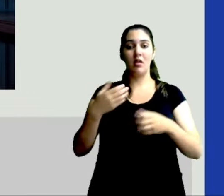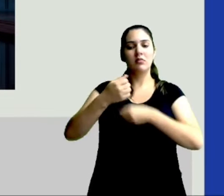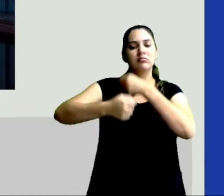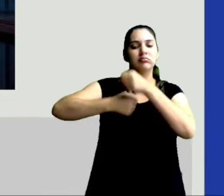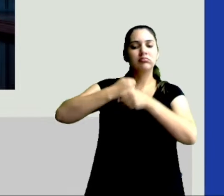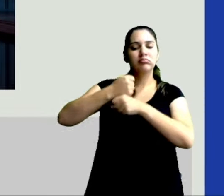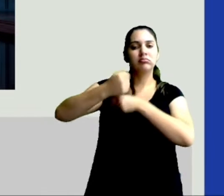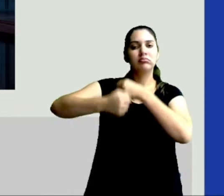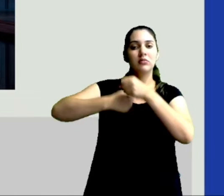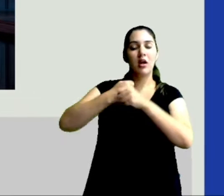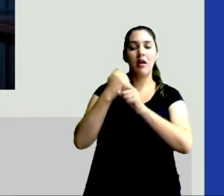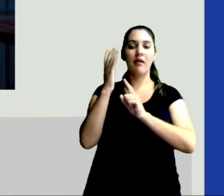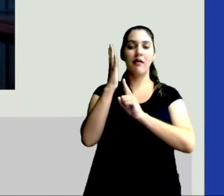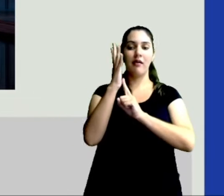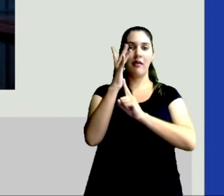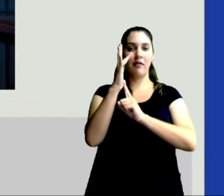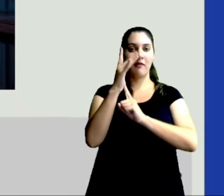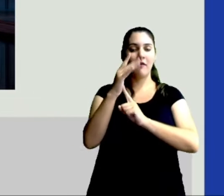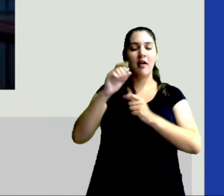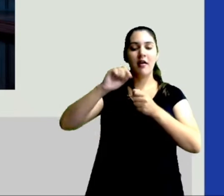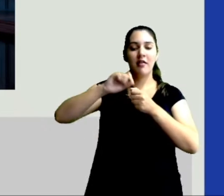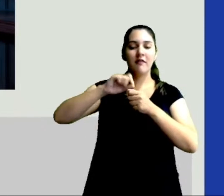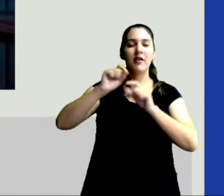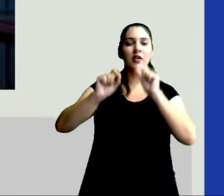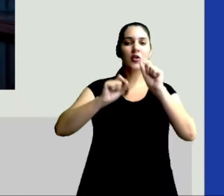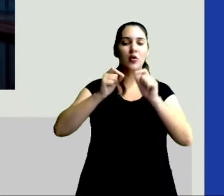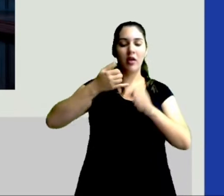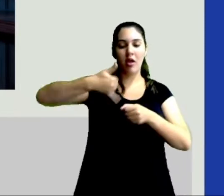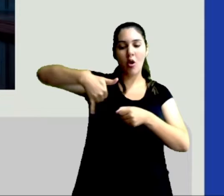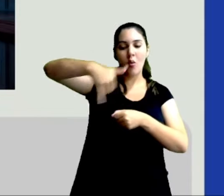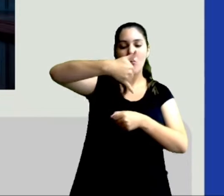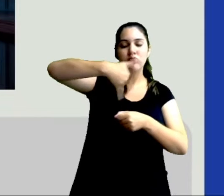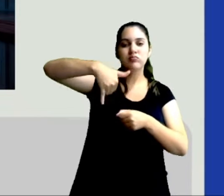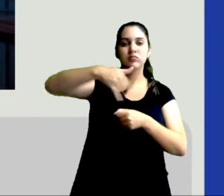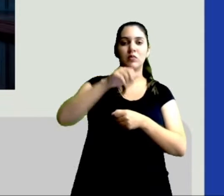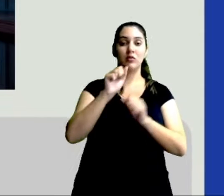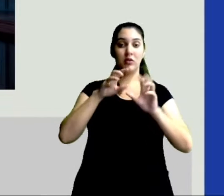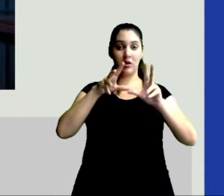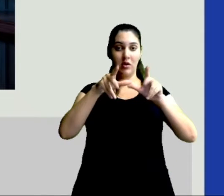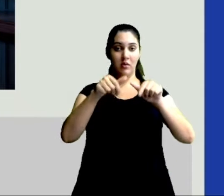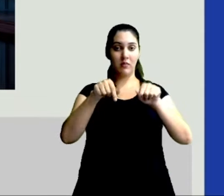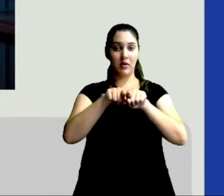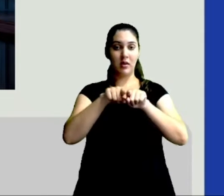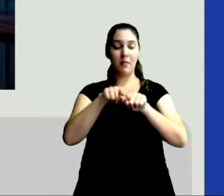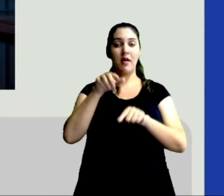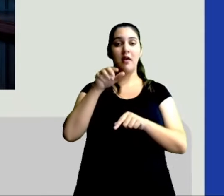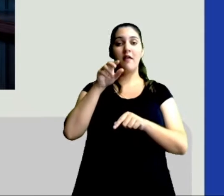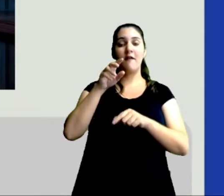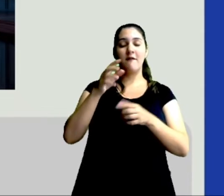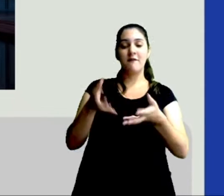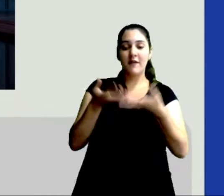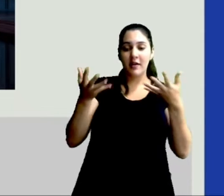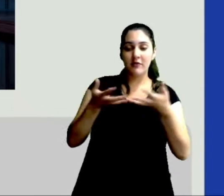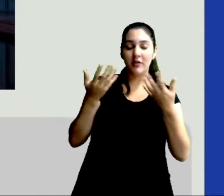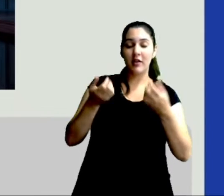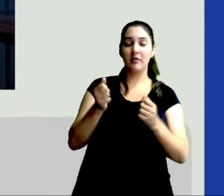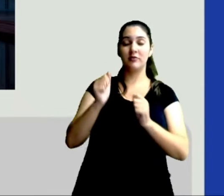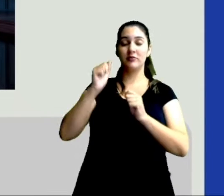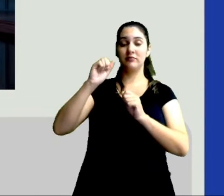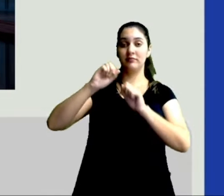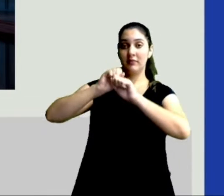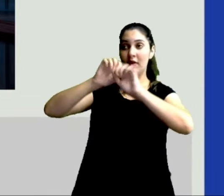muitos anos, as velas feitas a partir de óleos de animais e fibras vegetais iluminavam